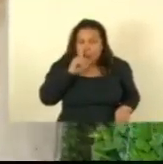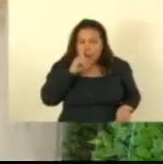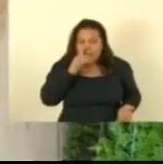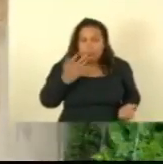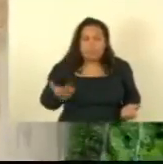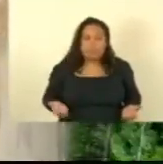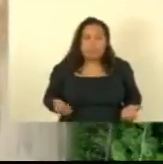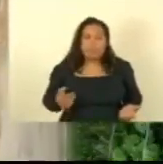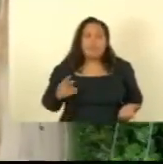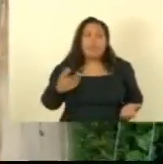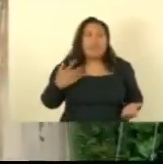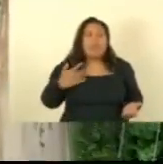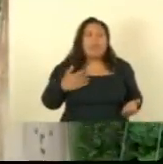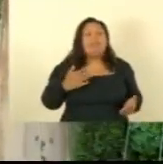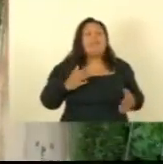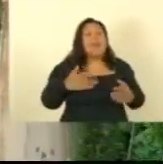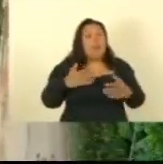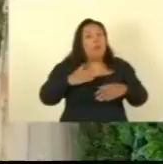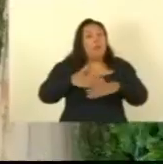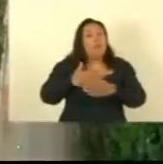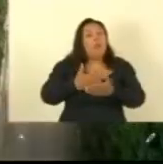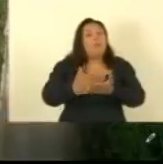Perigo. E rachando pra cair mais, ó.